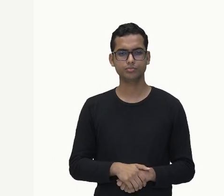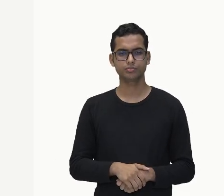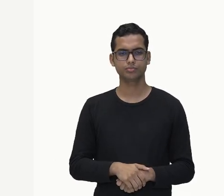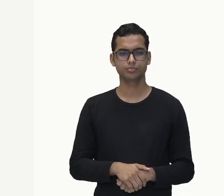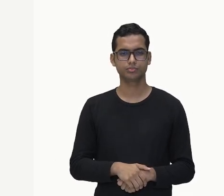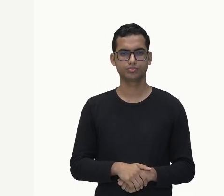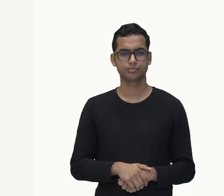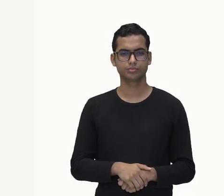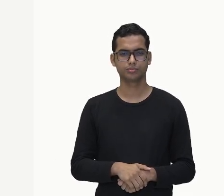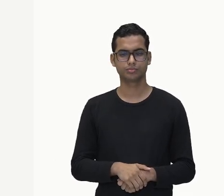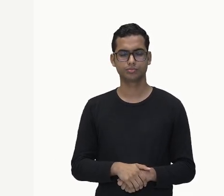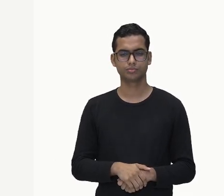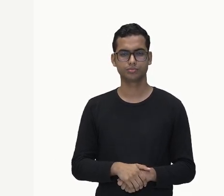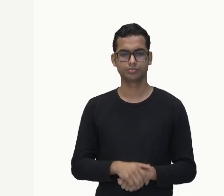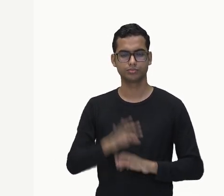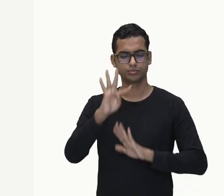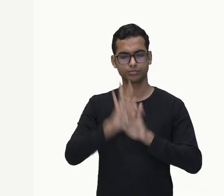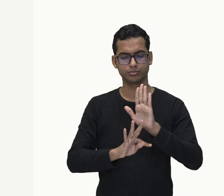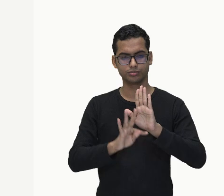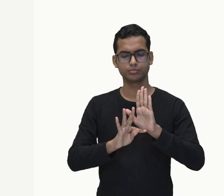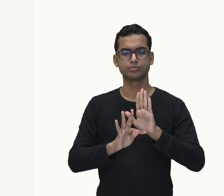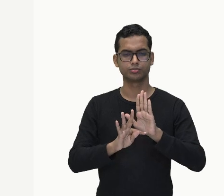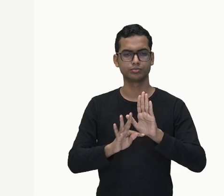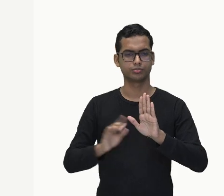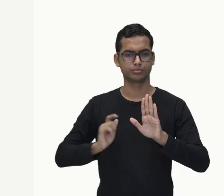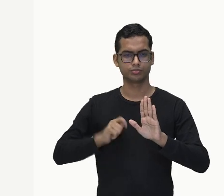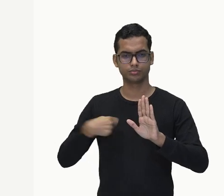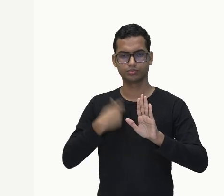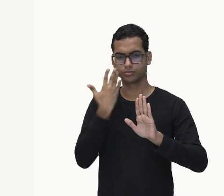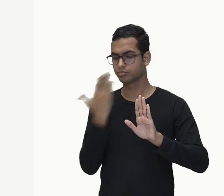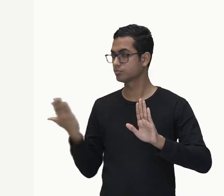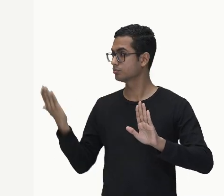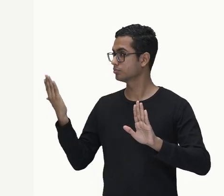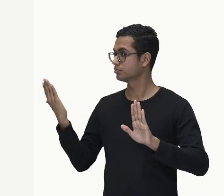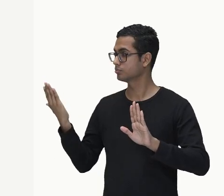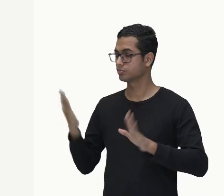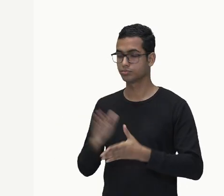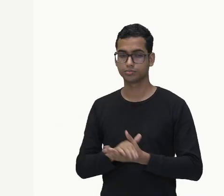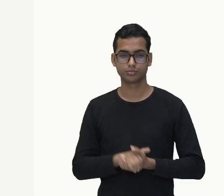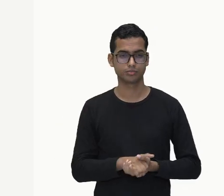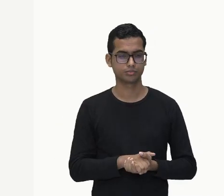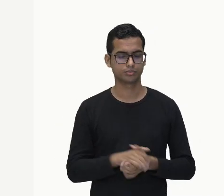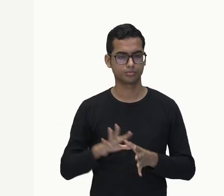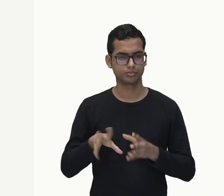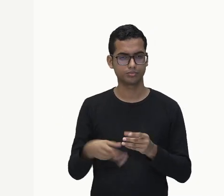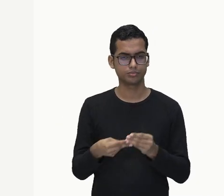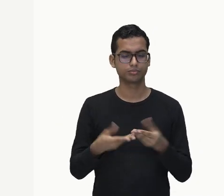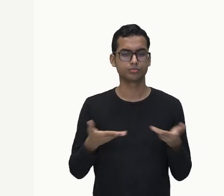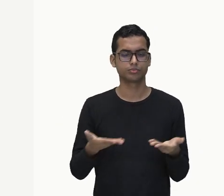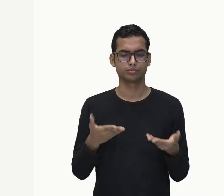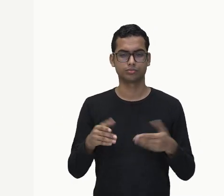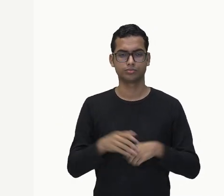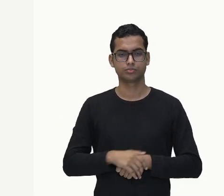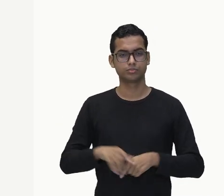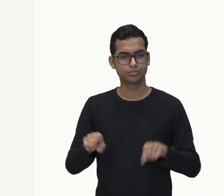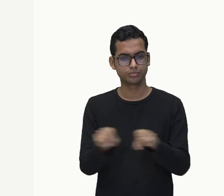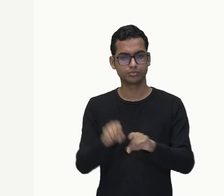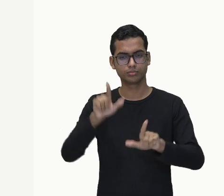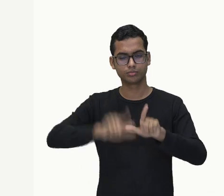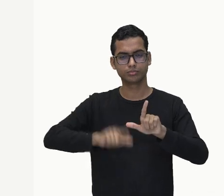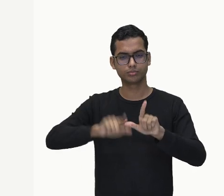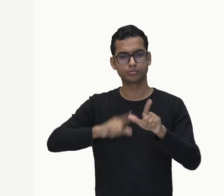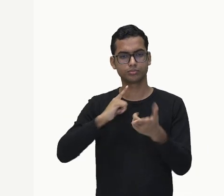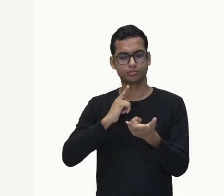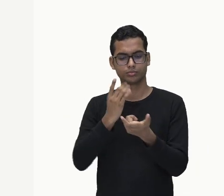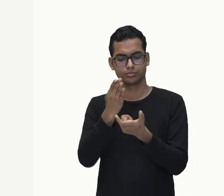as pessoas, há uma B invasora em las desinências, né? Tem a letra B que aparece, ela invade e